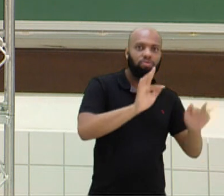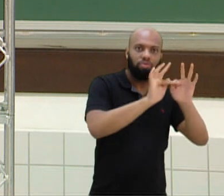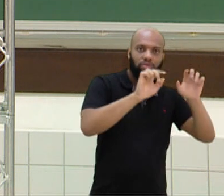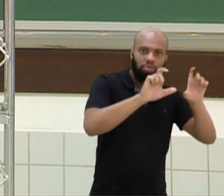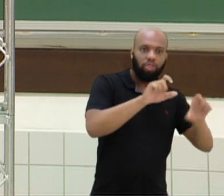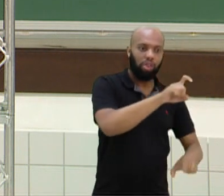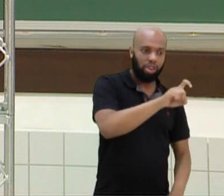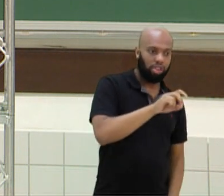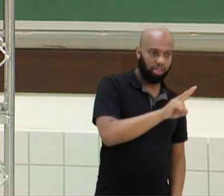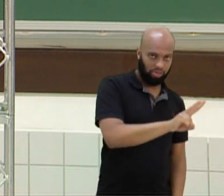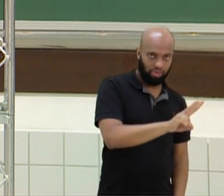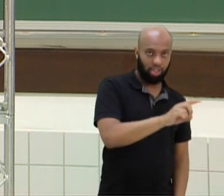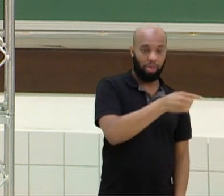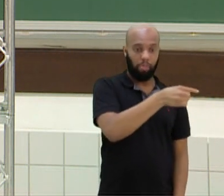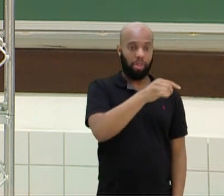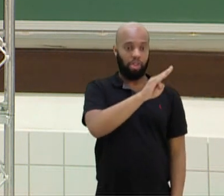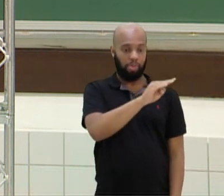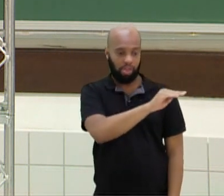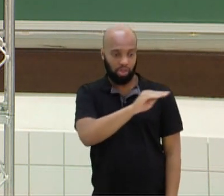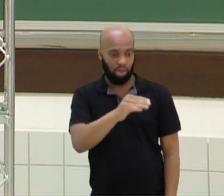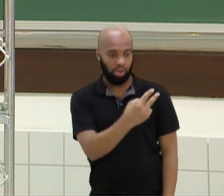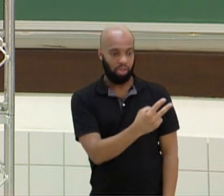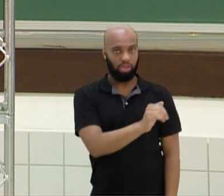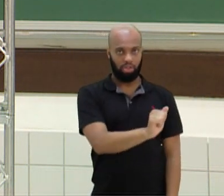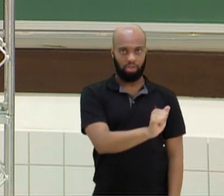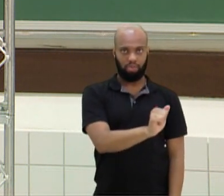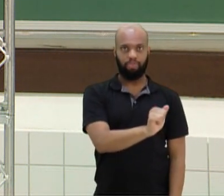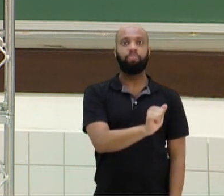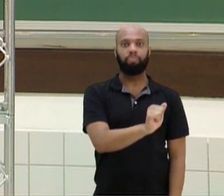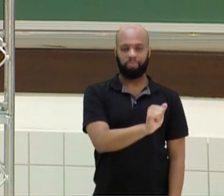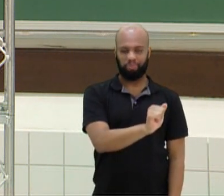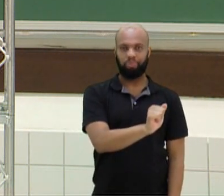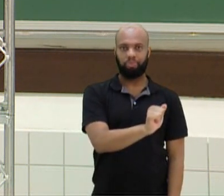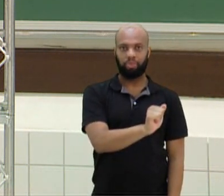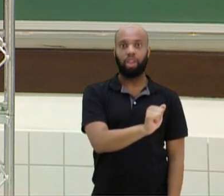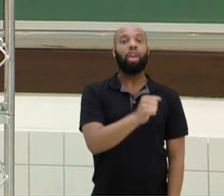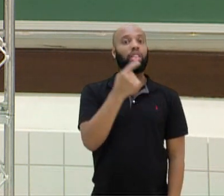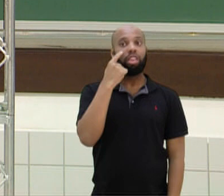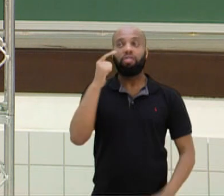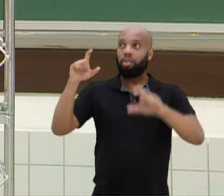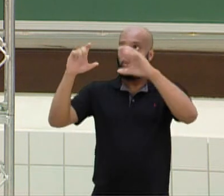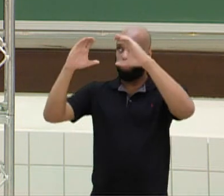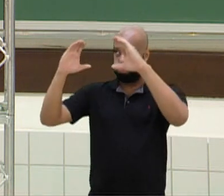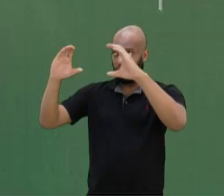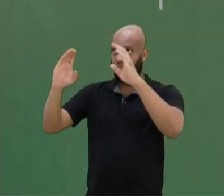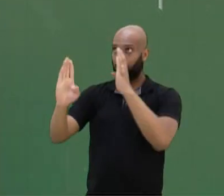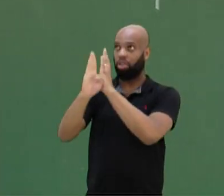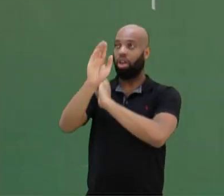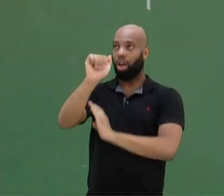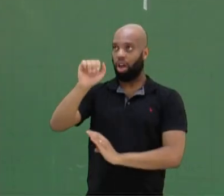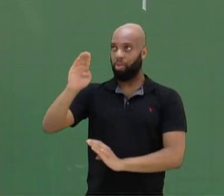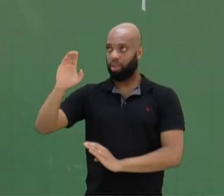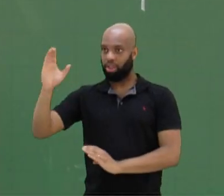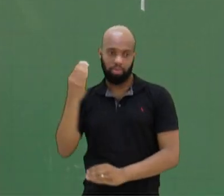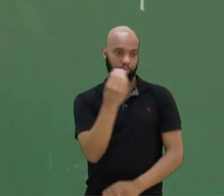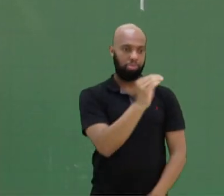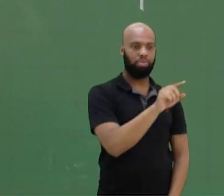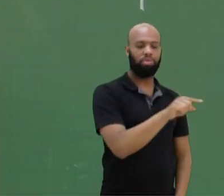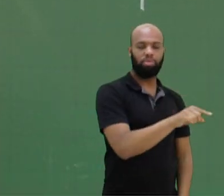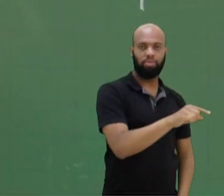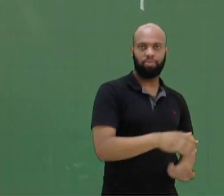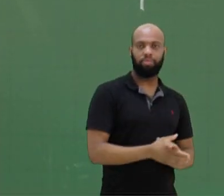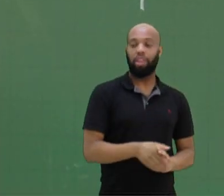2x² mais 10x, eu quero o ponto de mínimo. Quais são as coordenadas do ponto